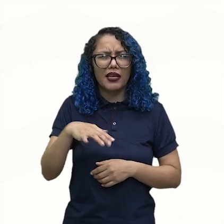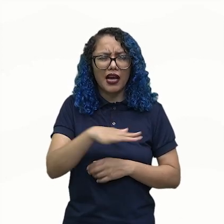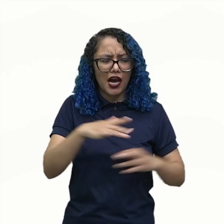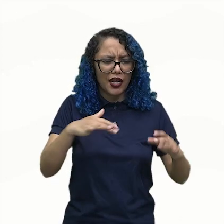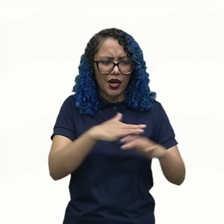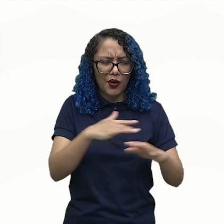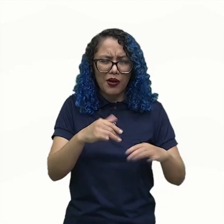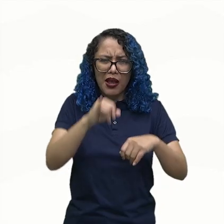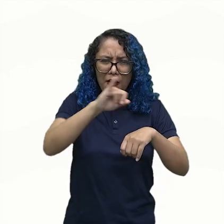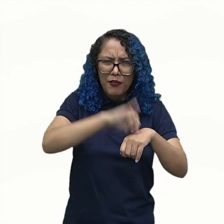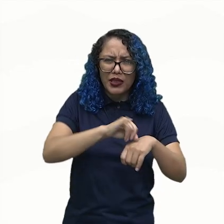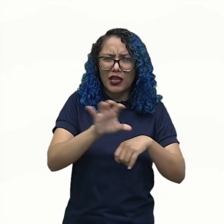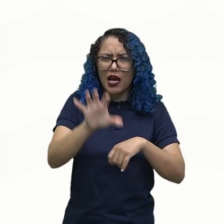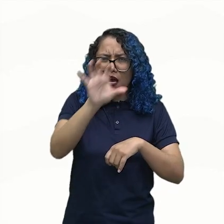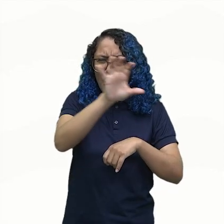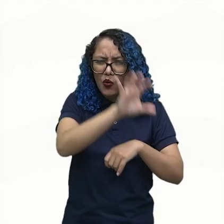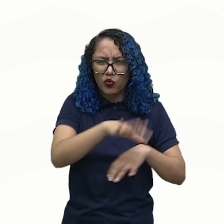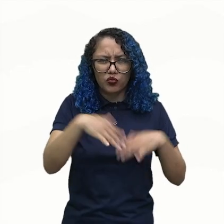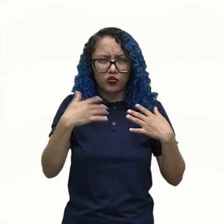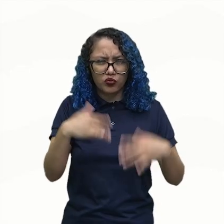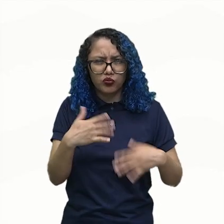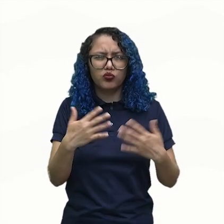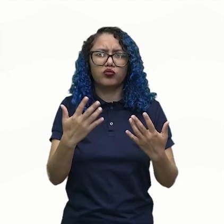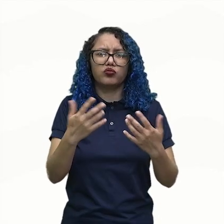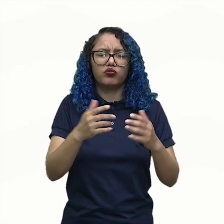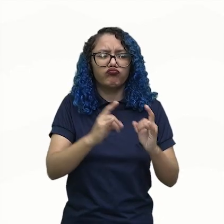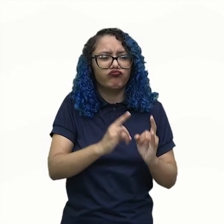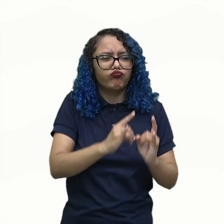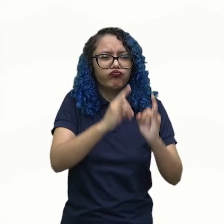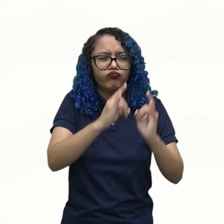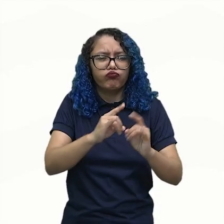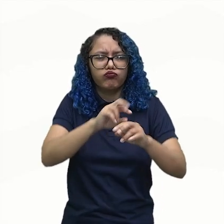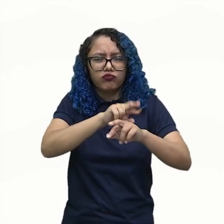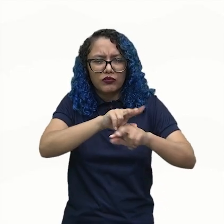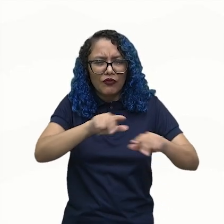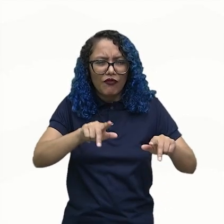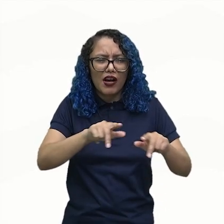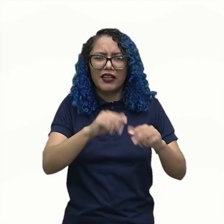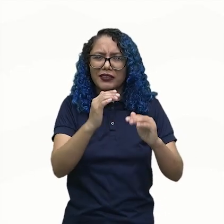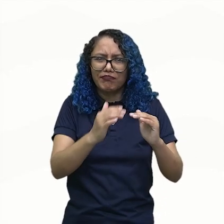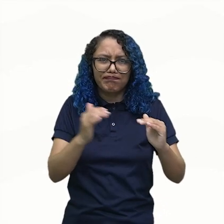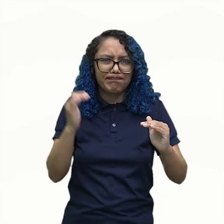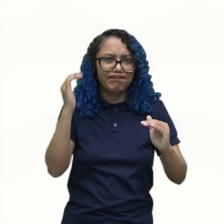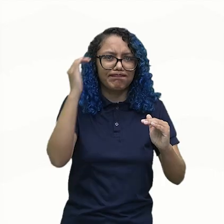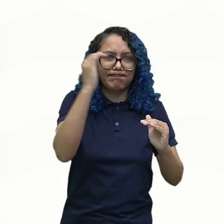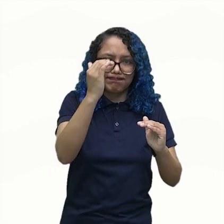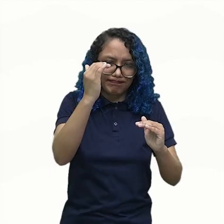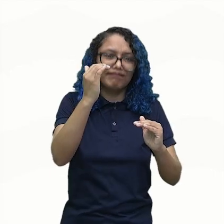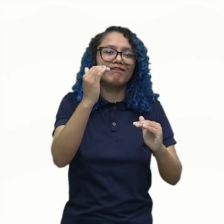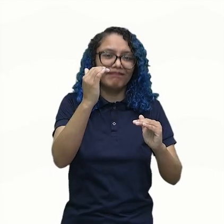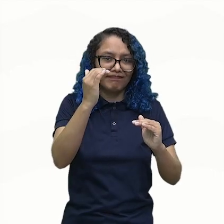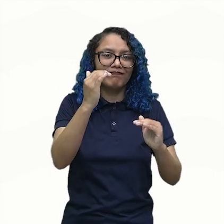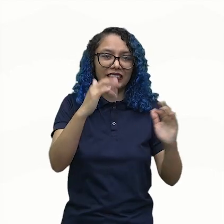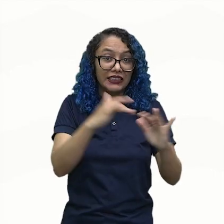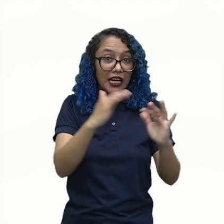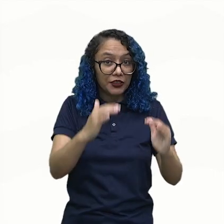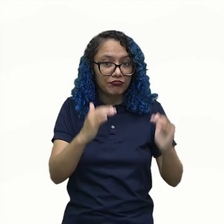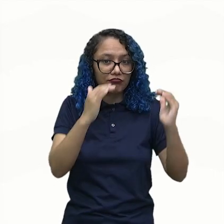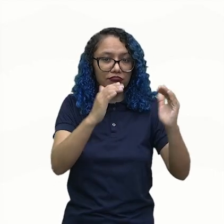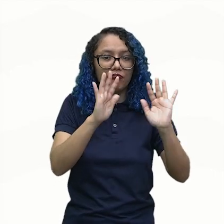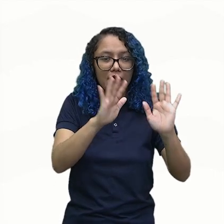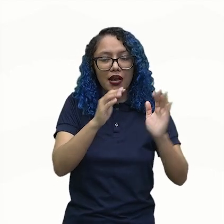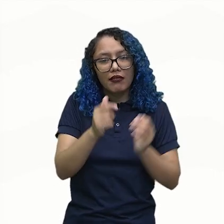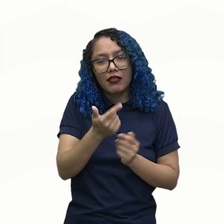capitais regionais, cidades médias. As metrópoles e capitais regionais estão no topo da hierarquia urbana, né? Na rede